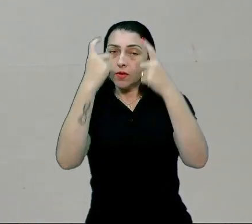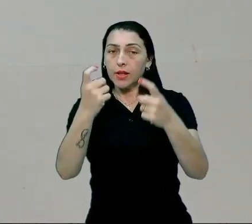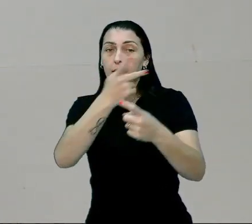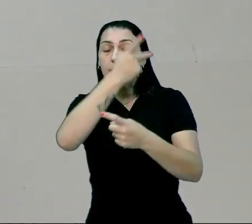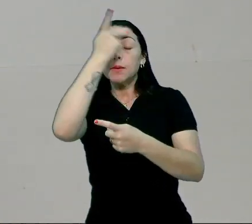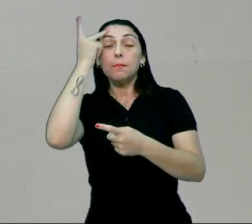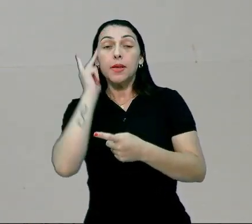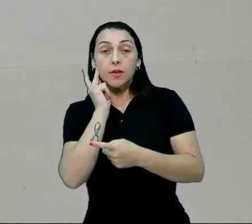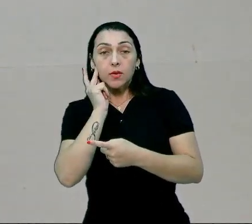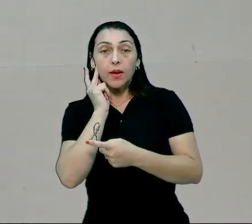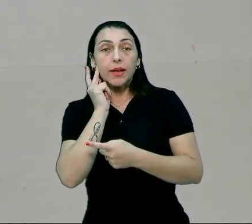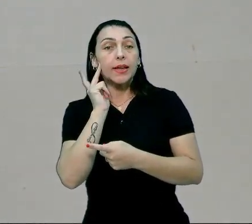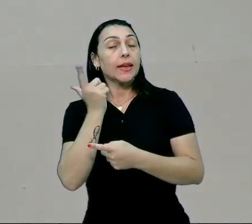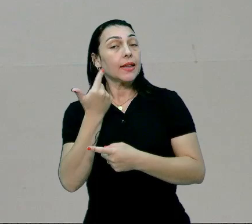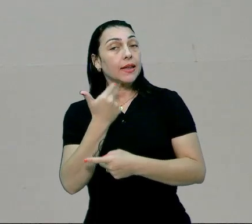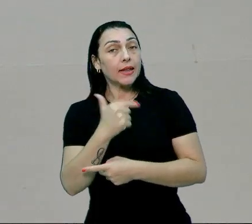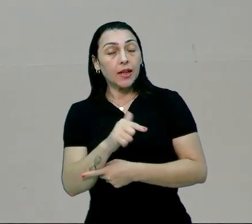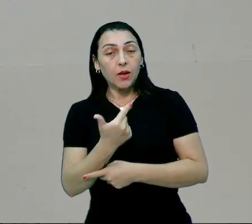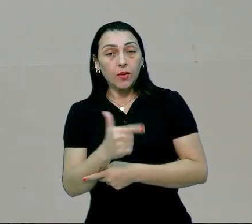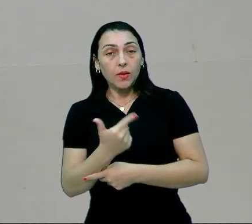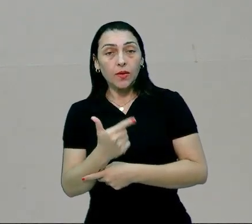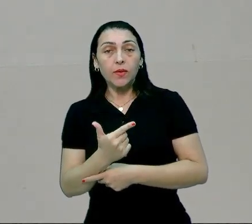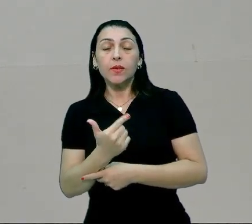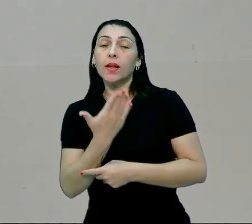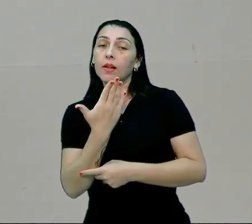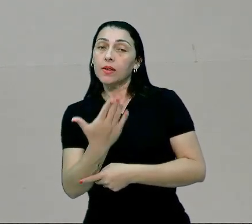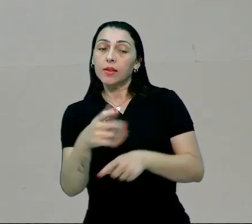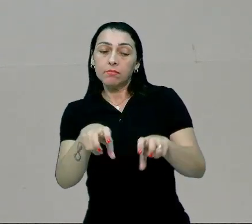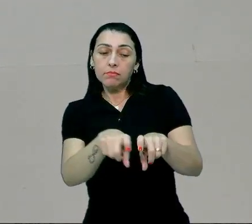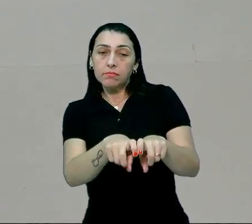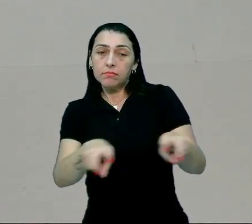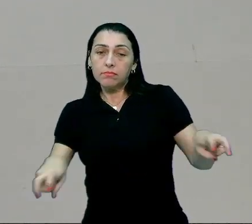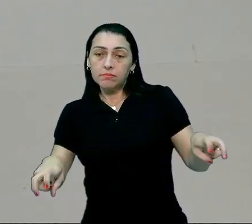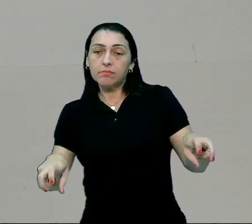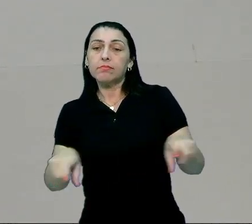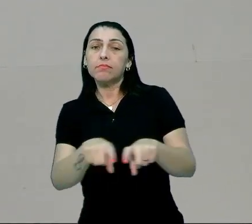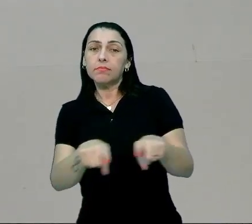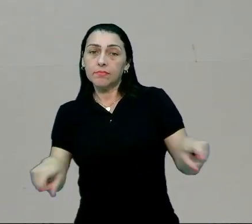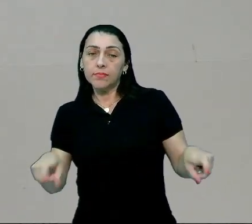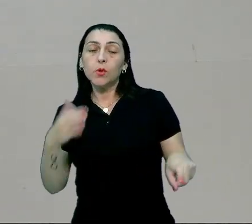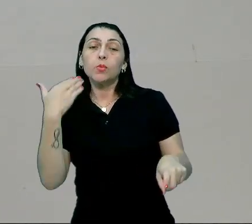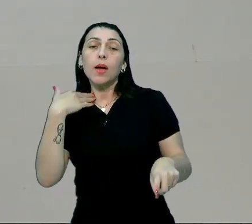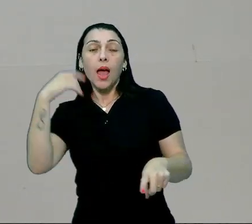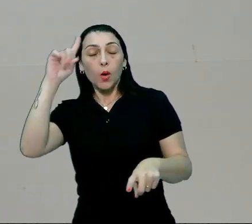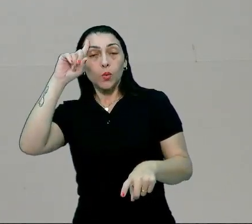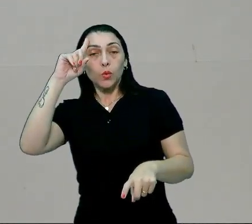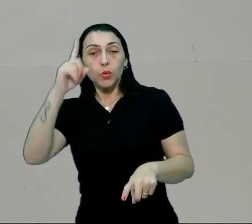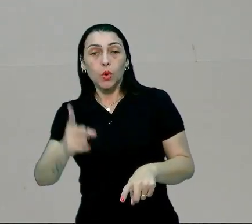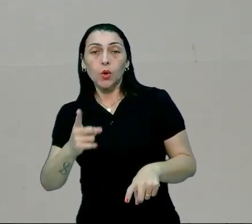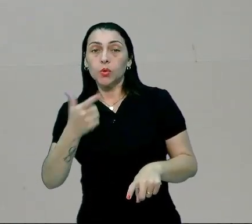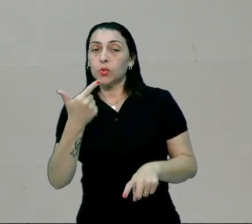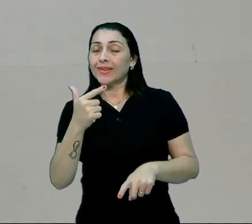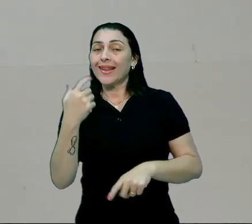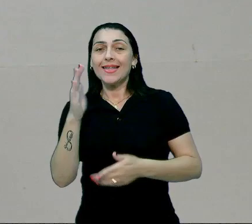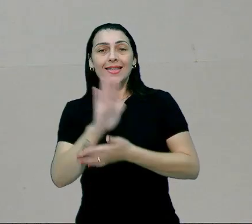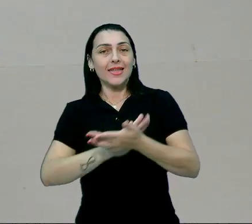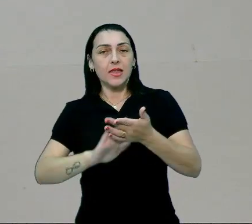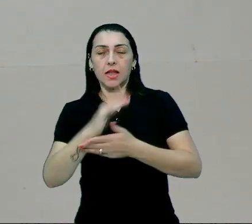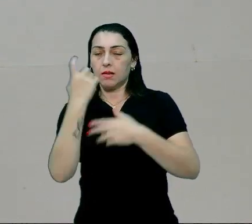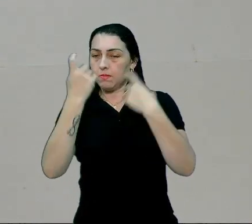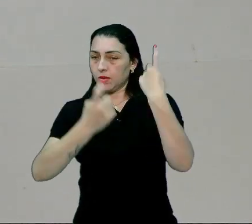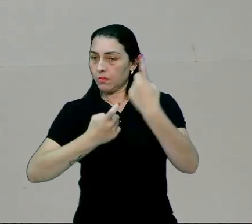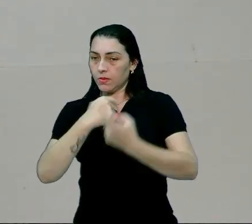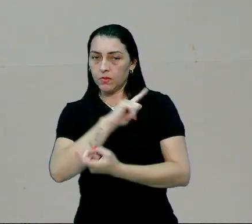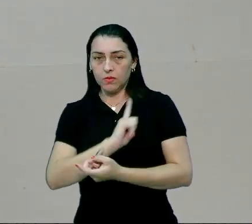são aquelas pessoas que não estão na frente ali, na linha de frente dos bancos, não estejam nem aí e